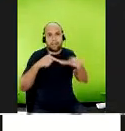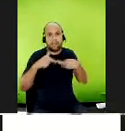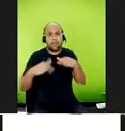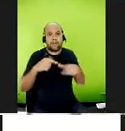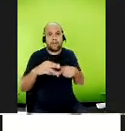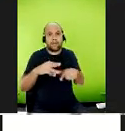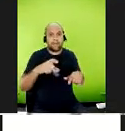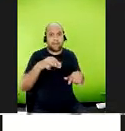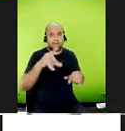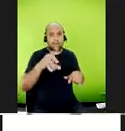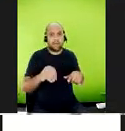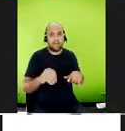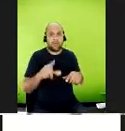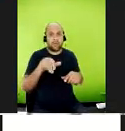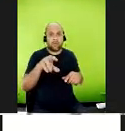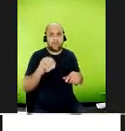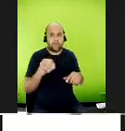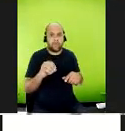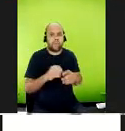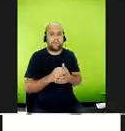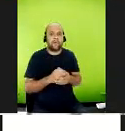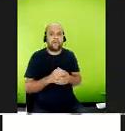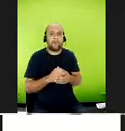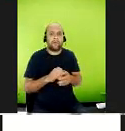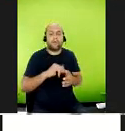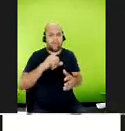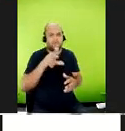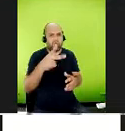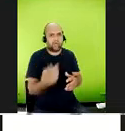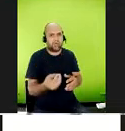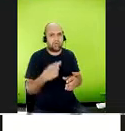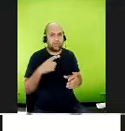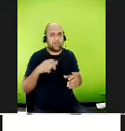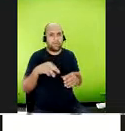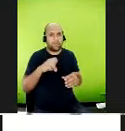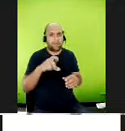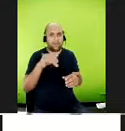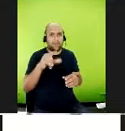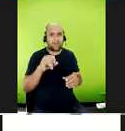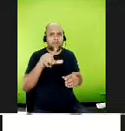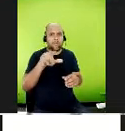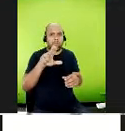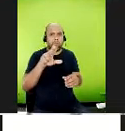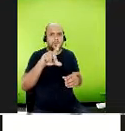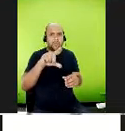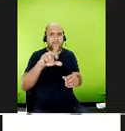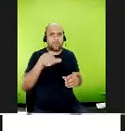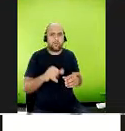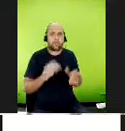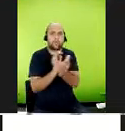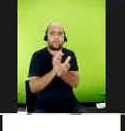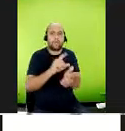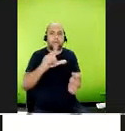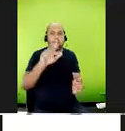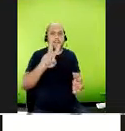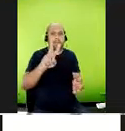eu vou fazer uma roda de conversa para o mercado de luxo bom né Mesmo sendo vale para o curso para o grupo lvmh que tem